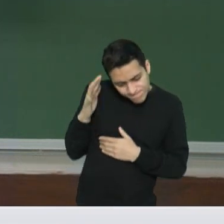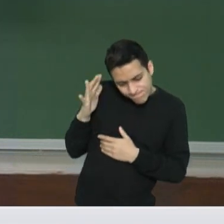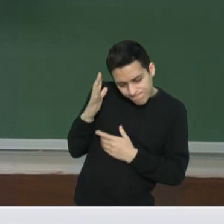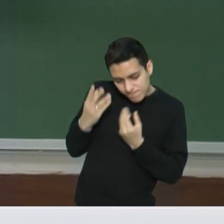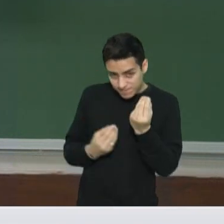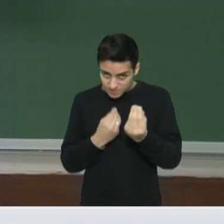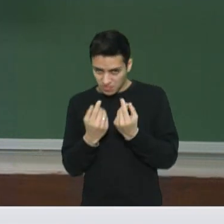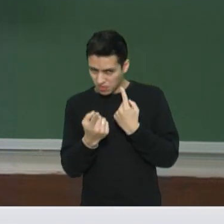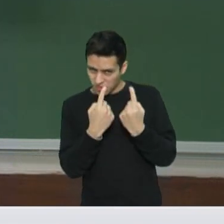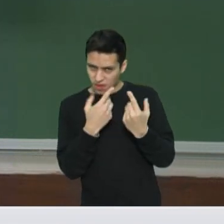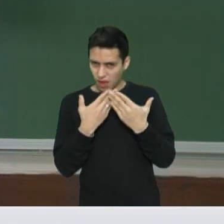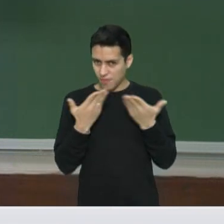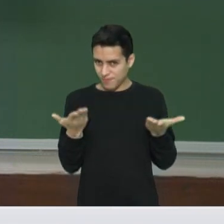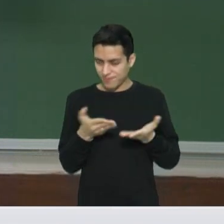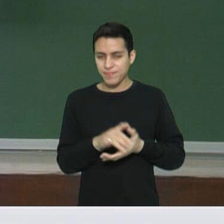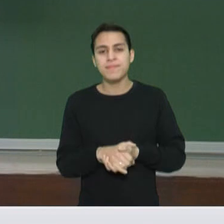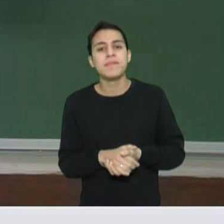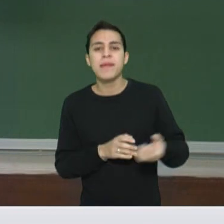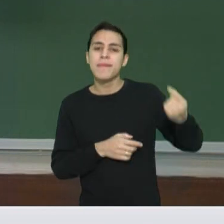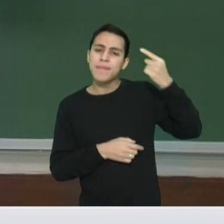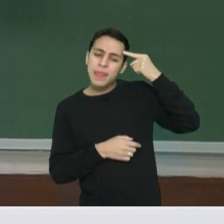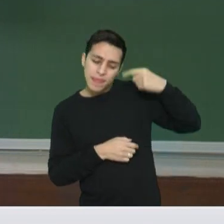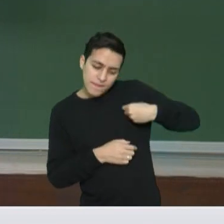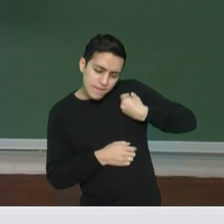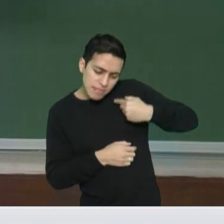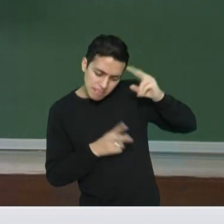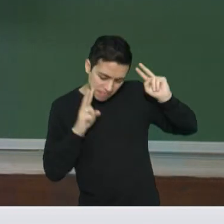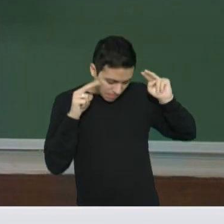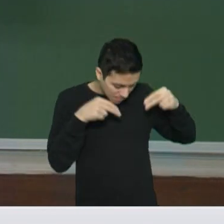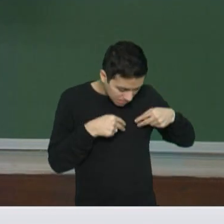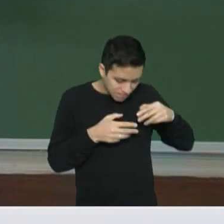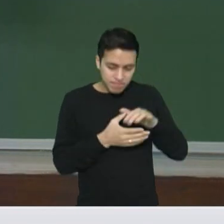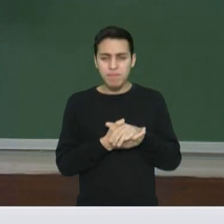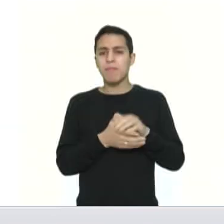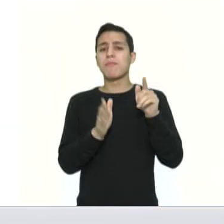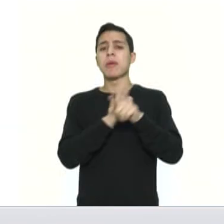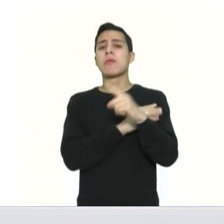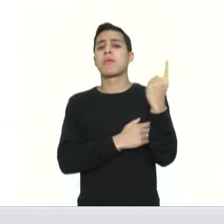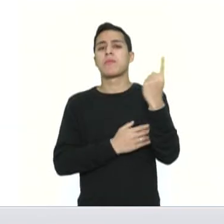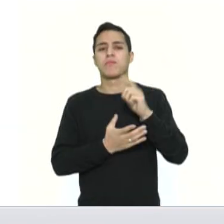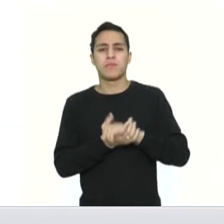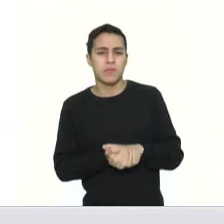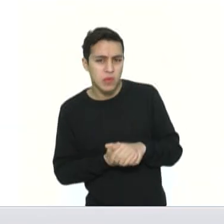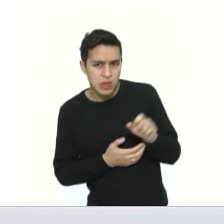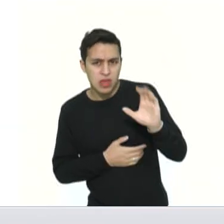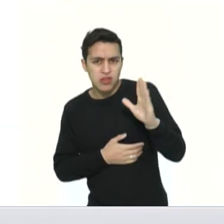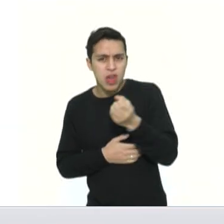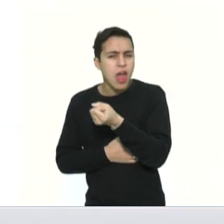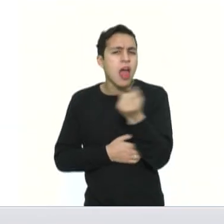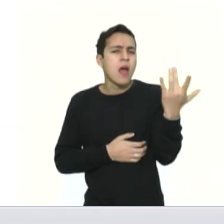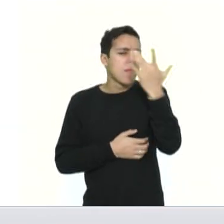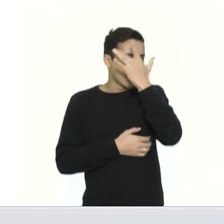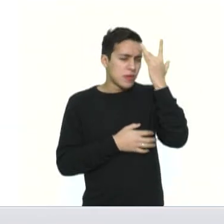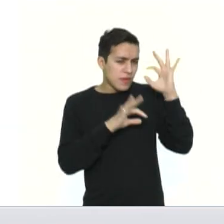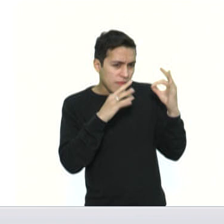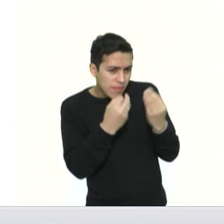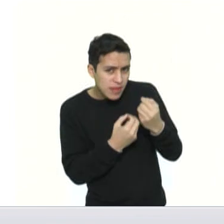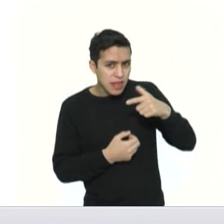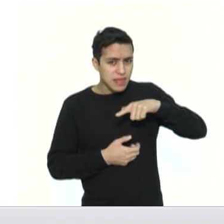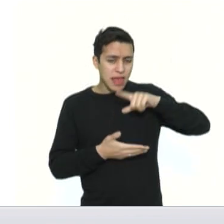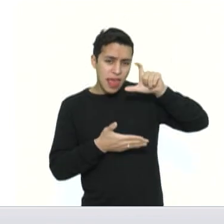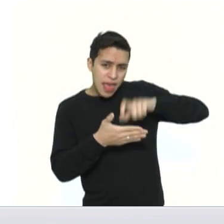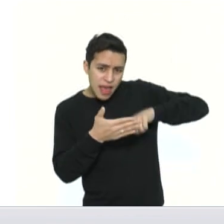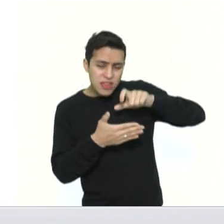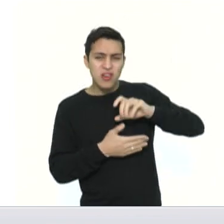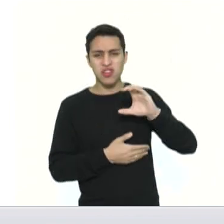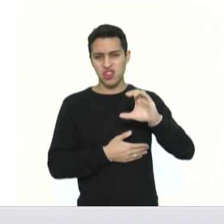nessa aula, né? Então vamos pensar sobre a nossa vida. Pergunta 1. Alguém de sua família tem cartão de crédito